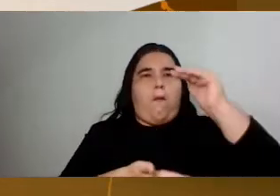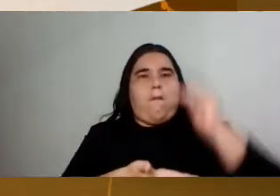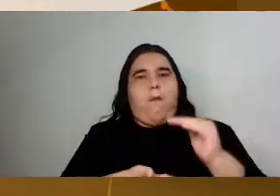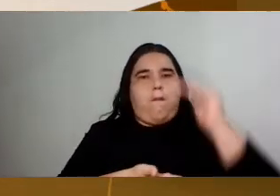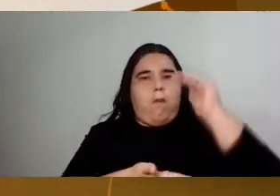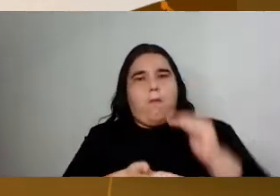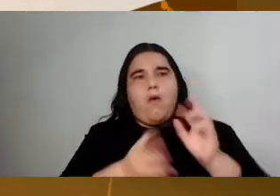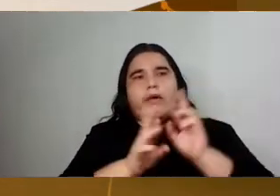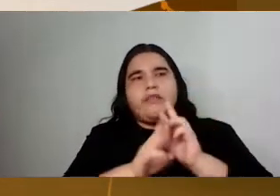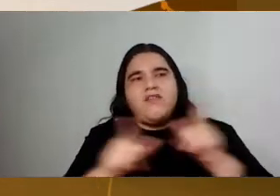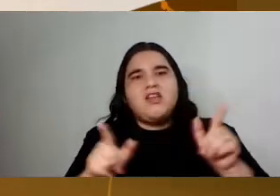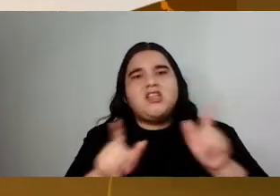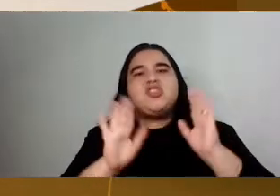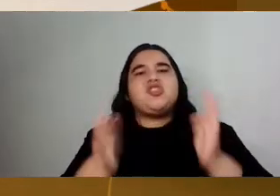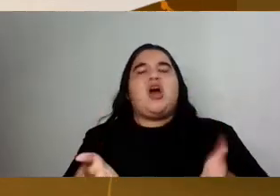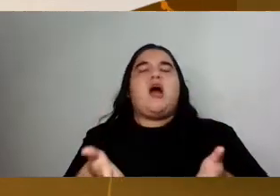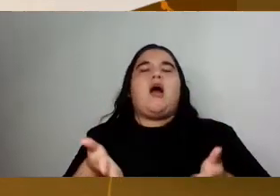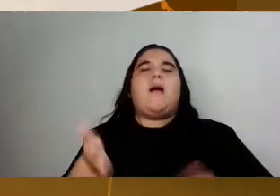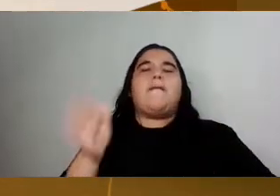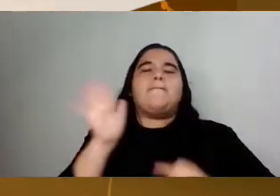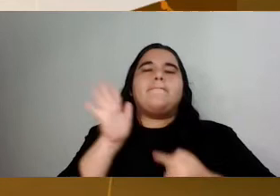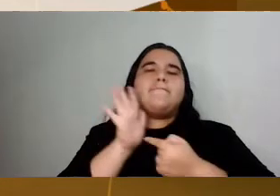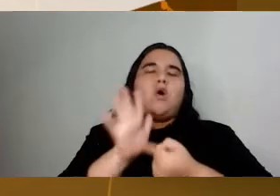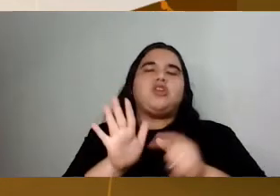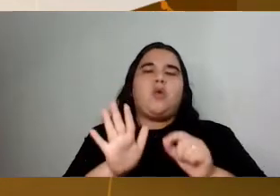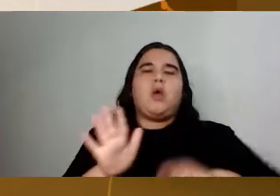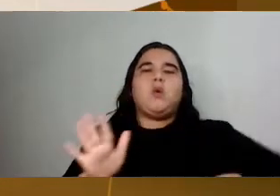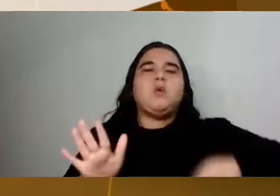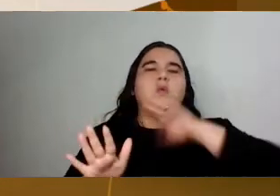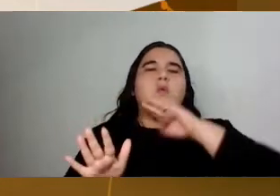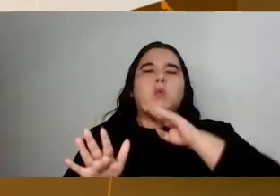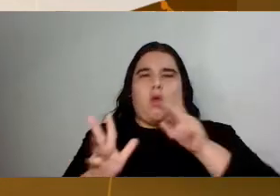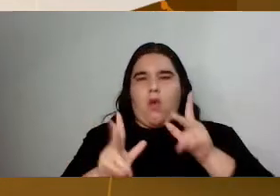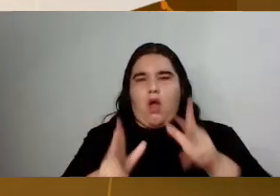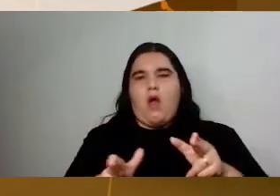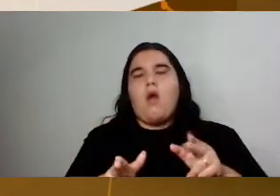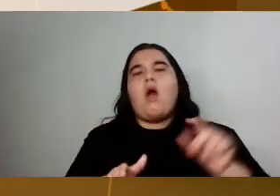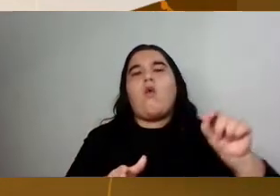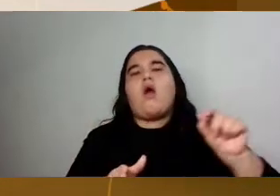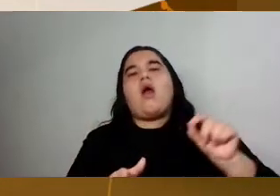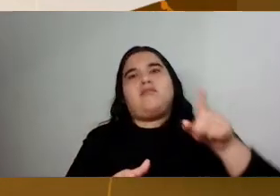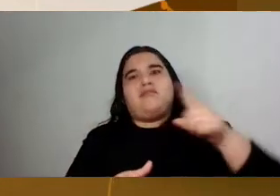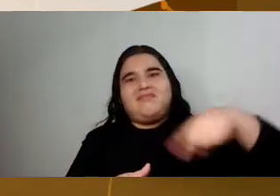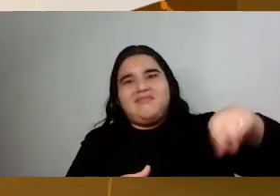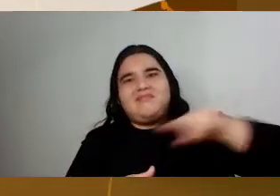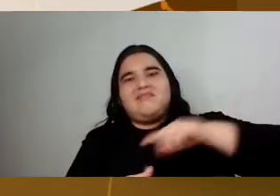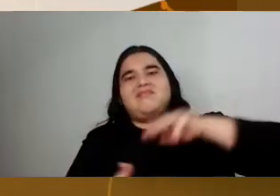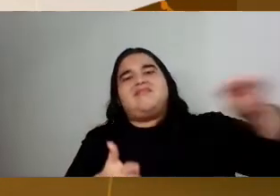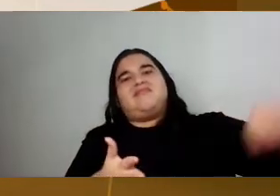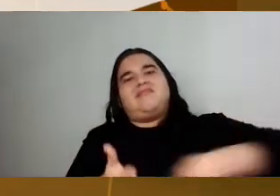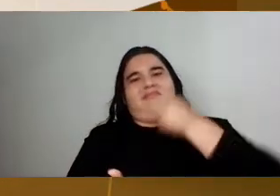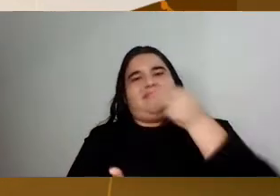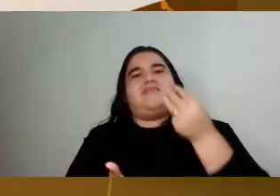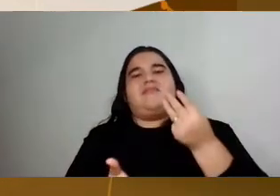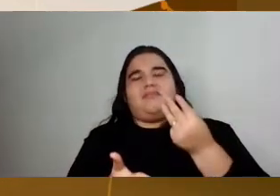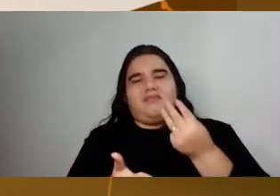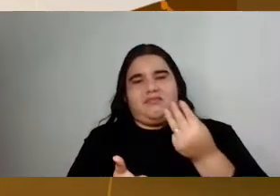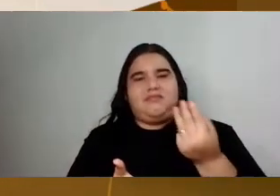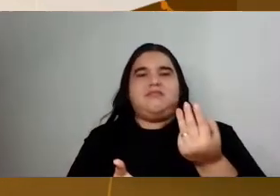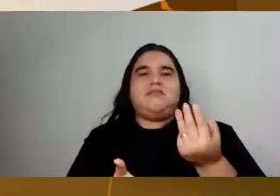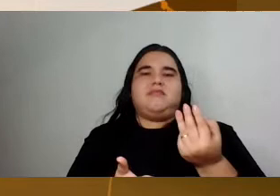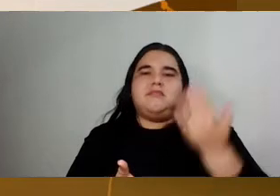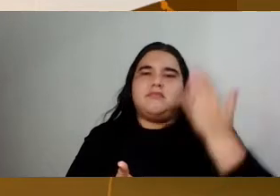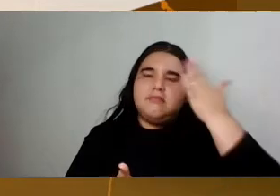indica que está saturado e manda mensagem para a gente, né? Então, essas máquinas, a gente pode fazer, inclusive, a troca dos filtros com